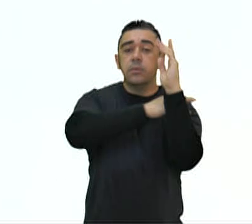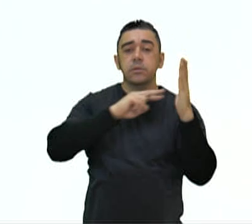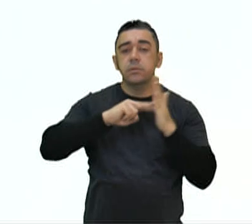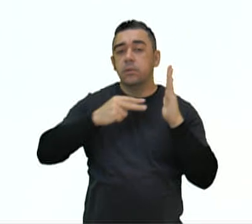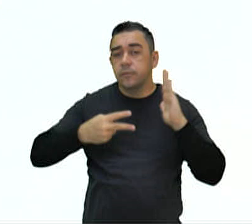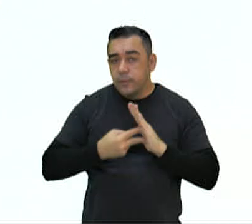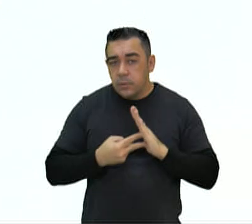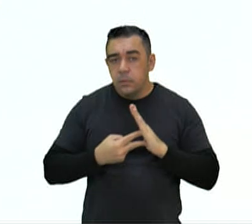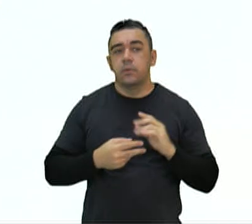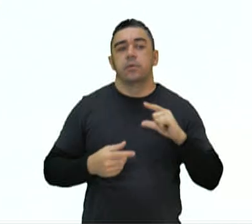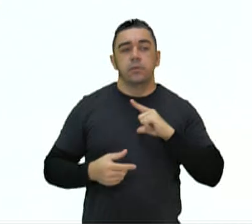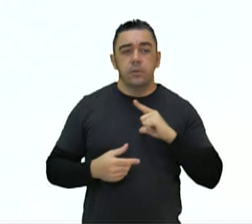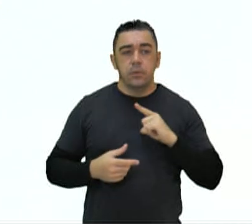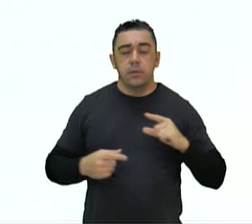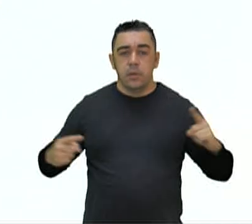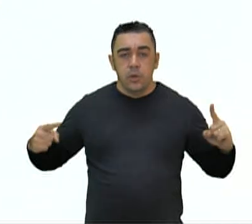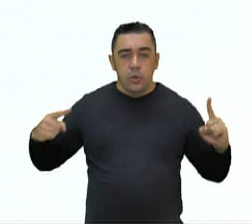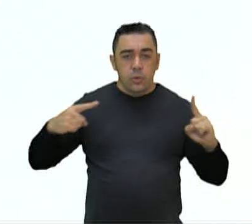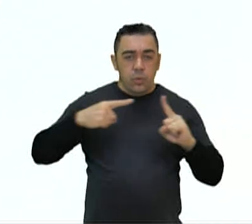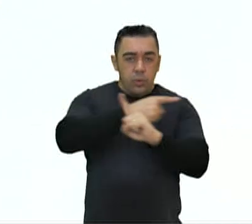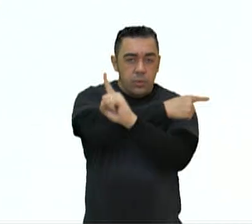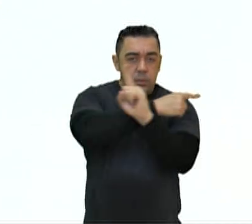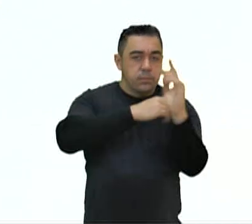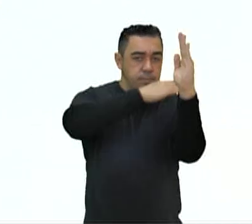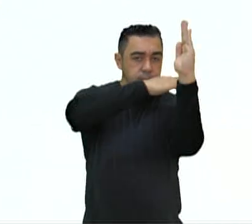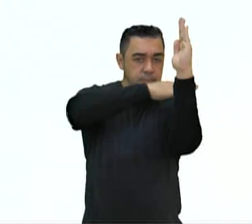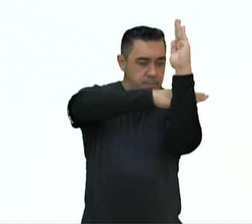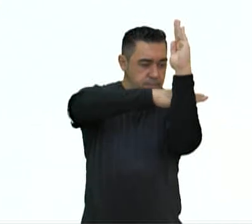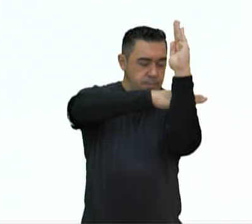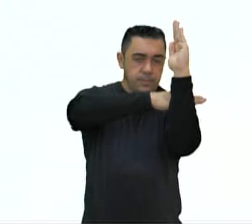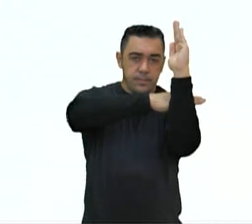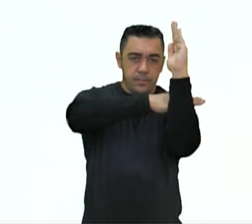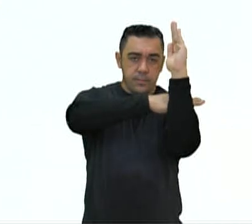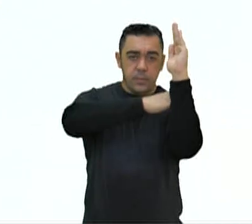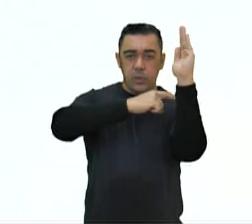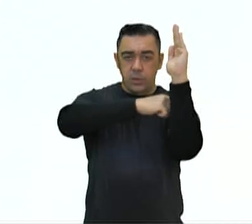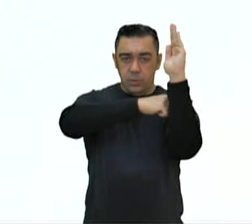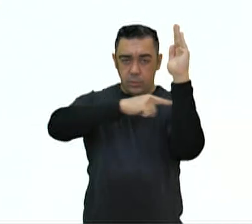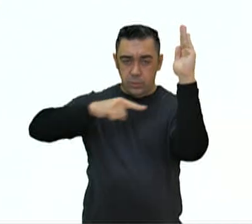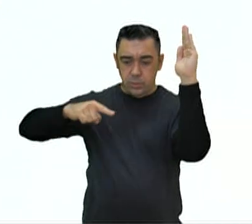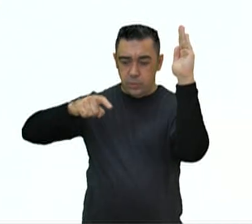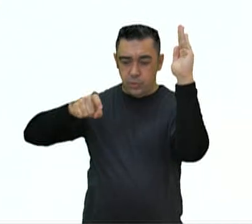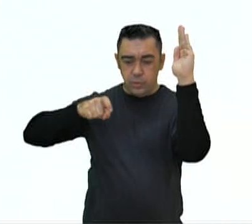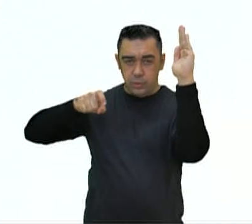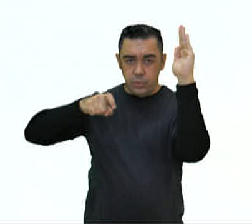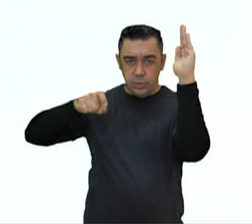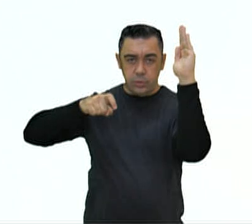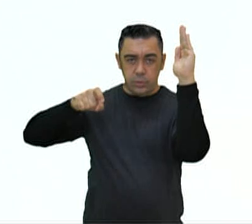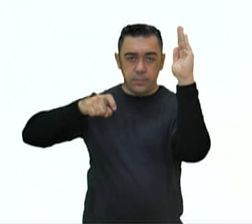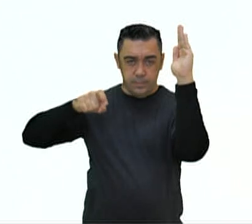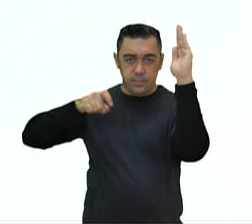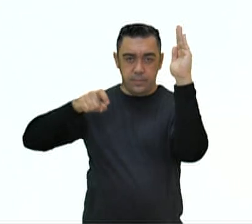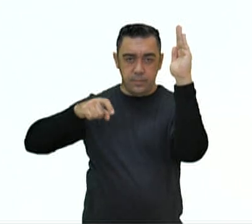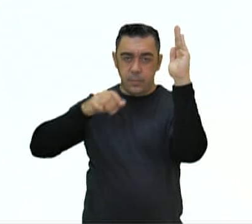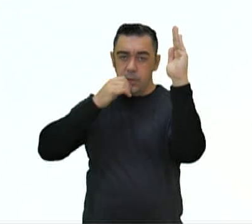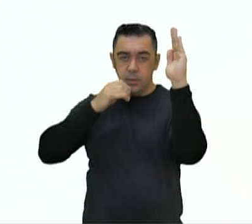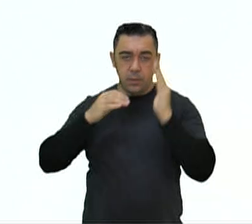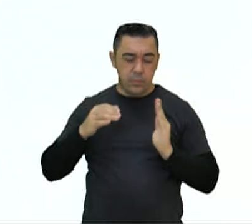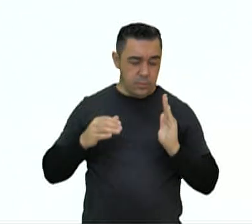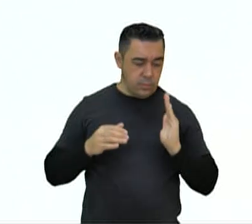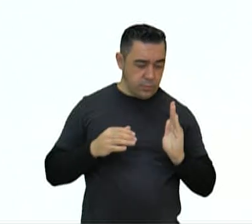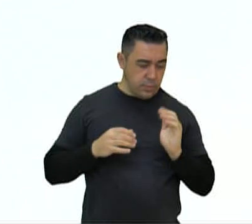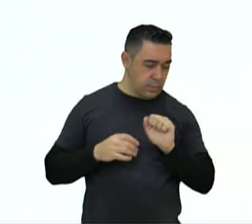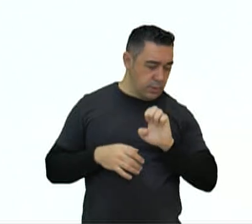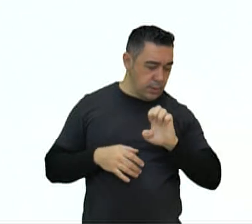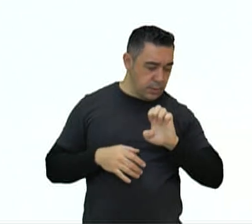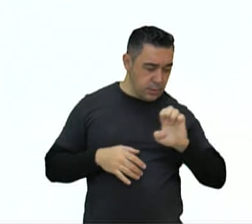seja, eles se cruzam. No eixo x, à esquerda da origem, veja, na origem,